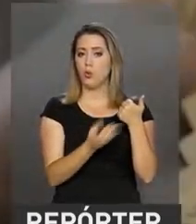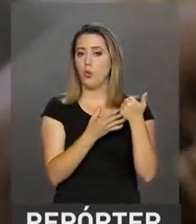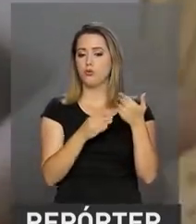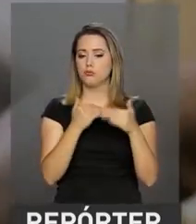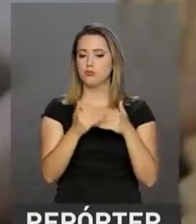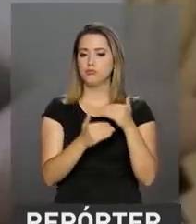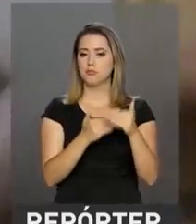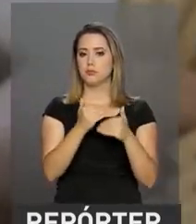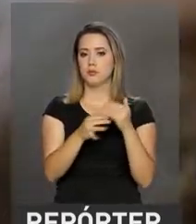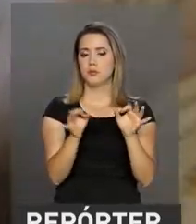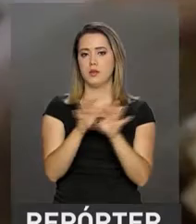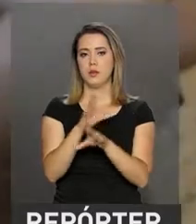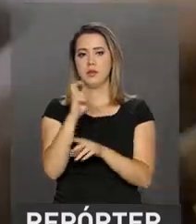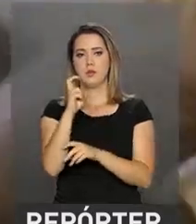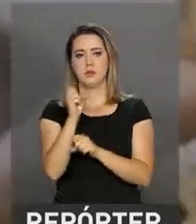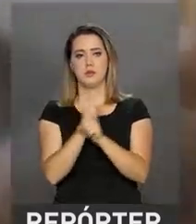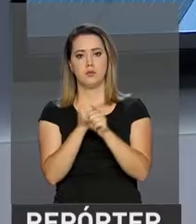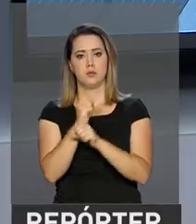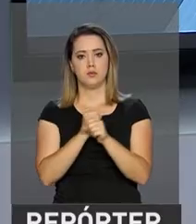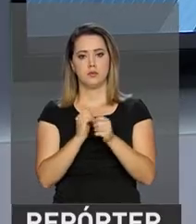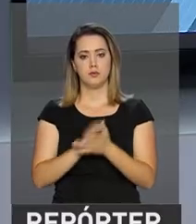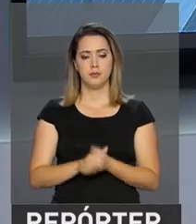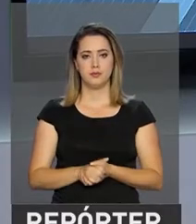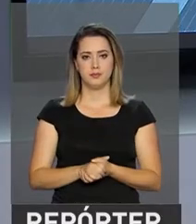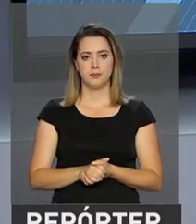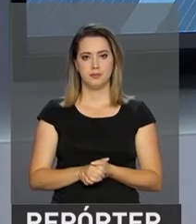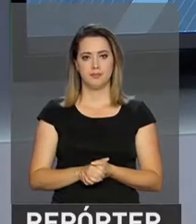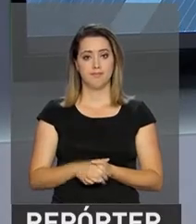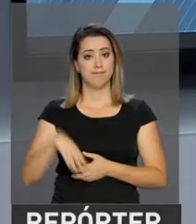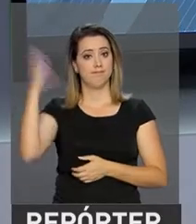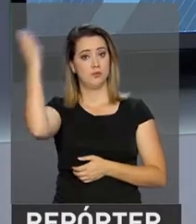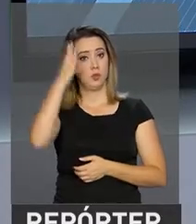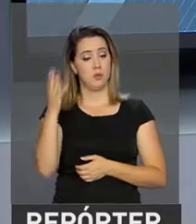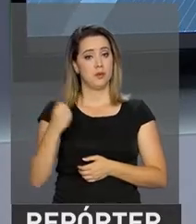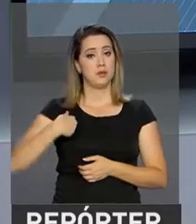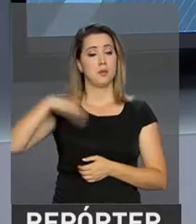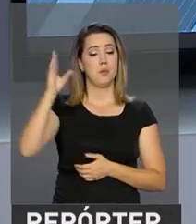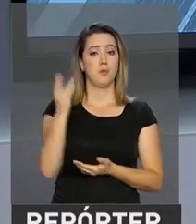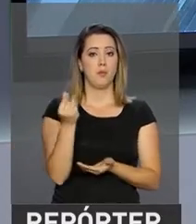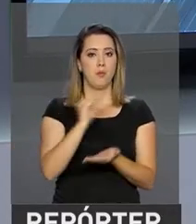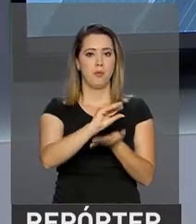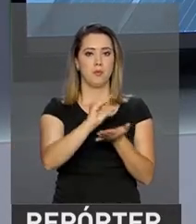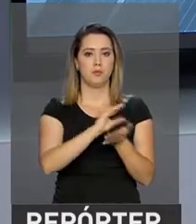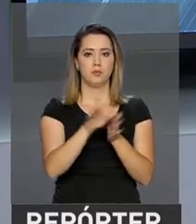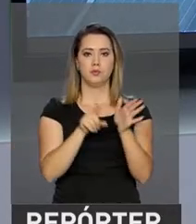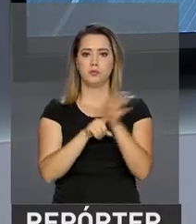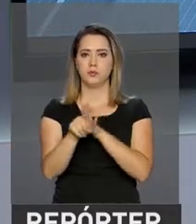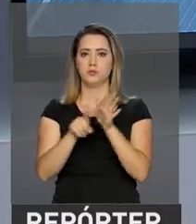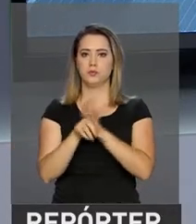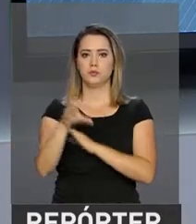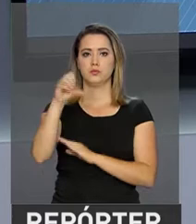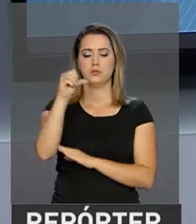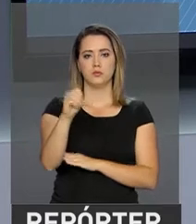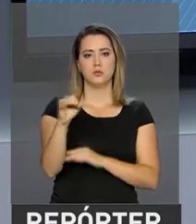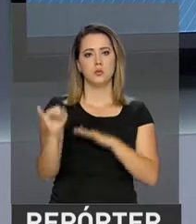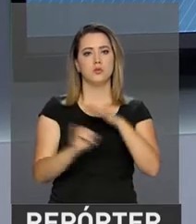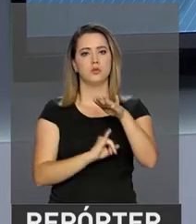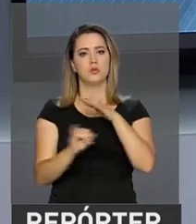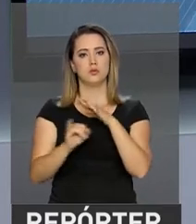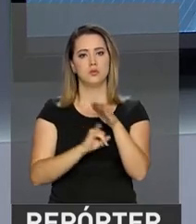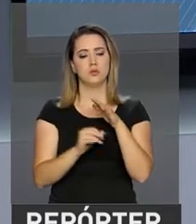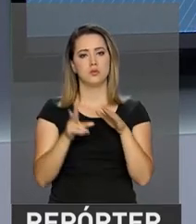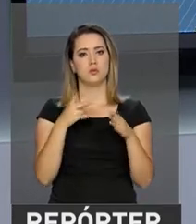ser concluída em 5 anos. E o Brasil vai ter mais investimento em pesquisa. 9 instituições